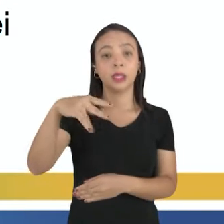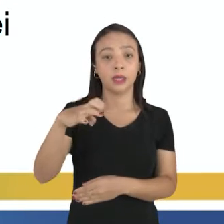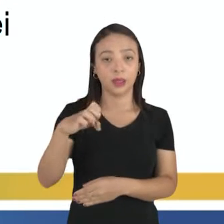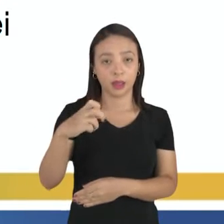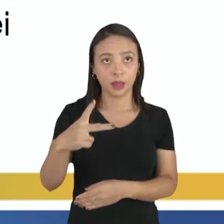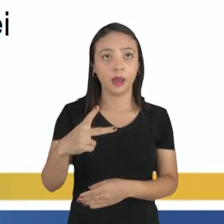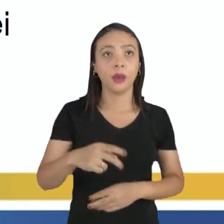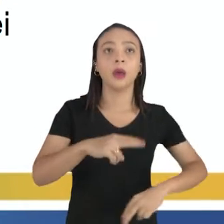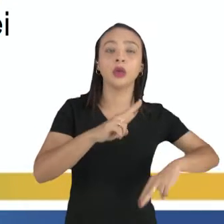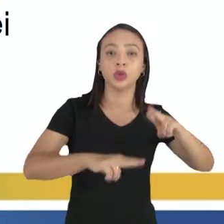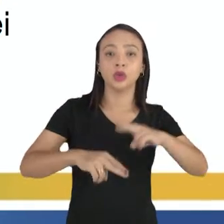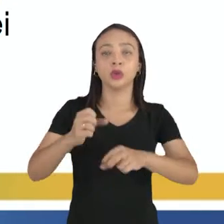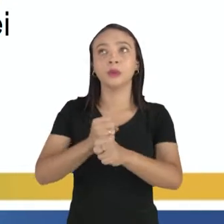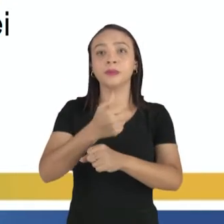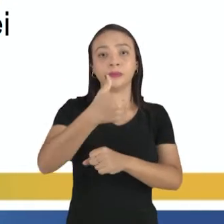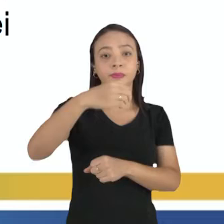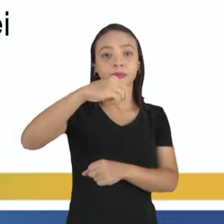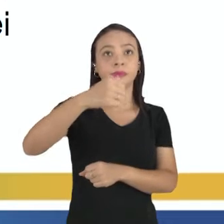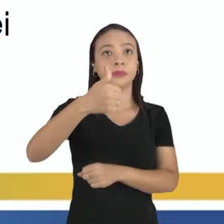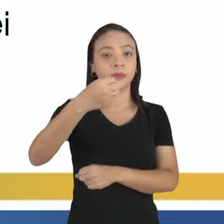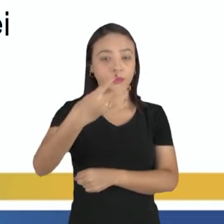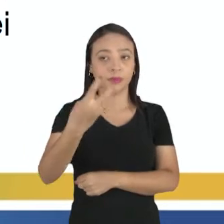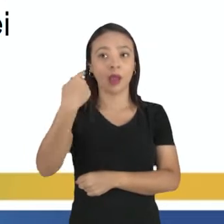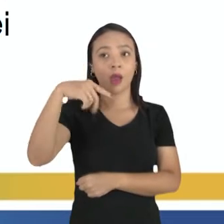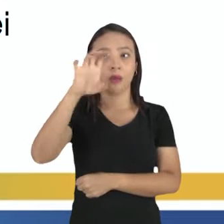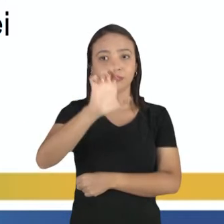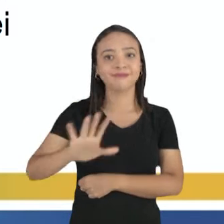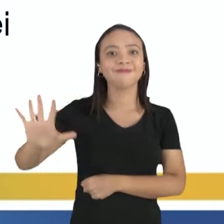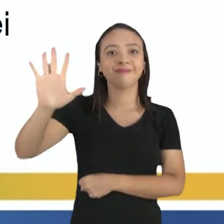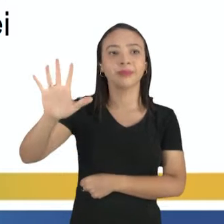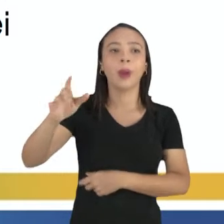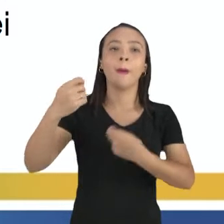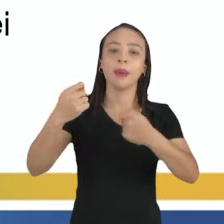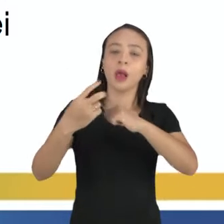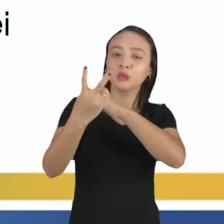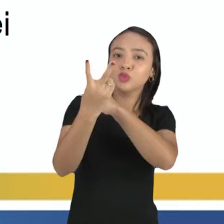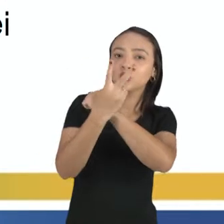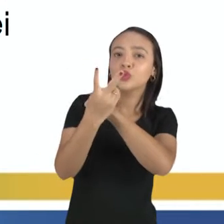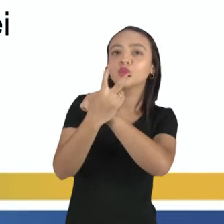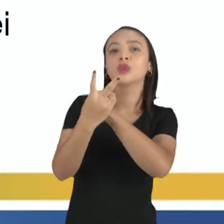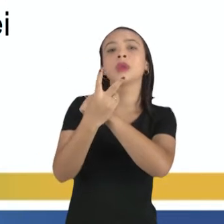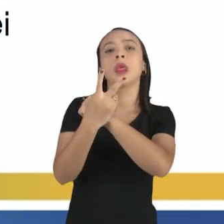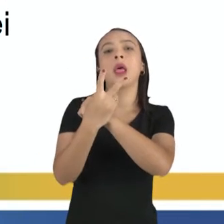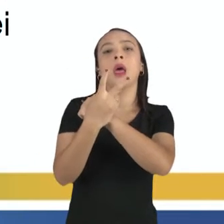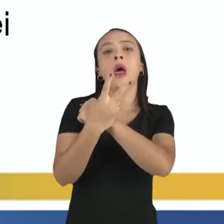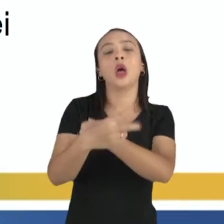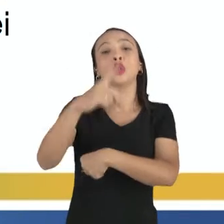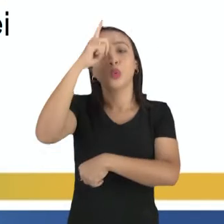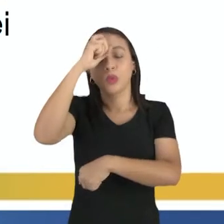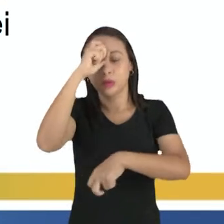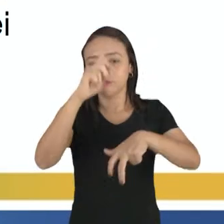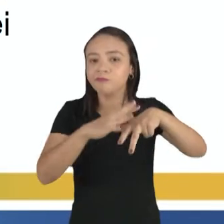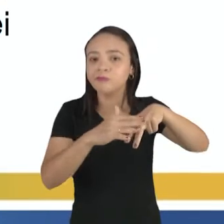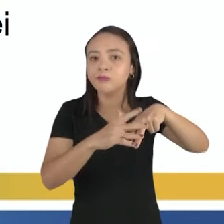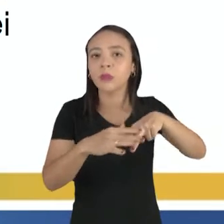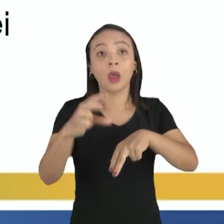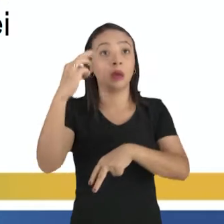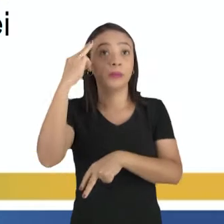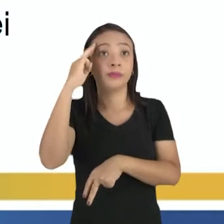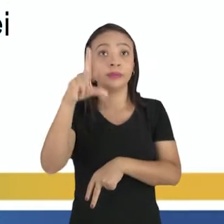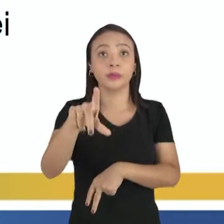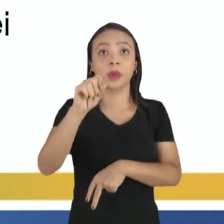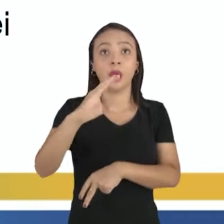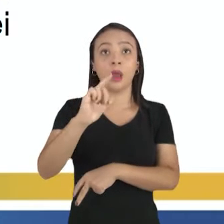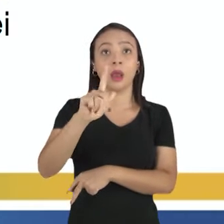junho de 1913, embarquei para a Europa a fim de me tratar num sanatório suíço. Escolhi o de